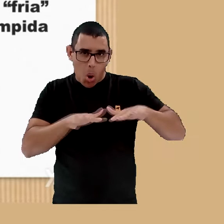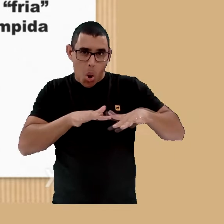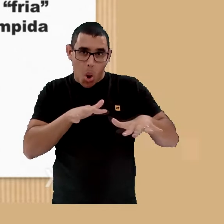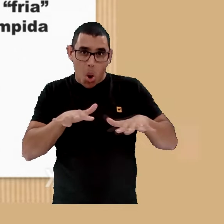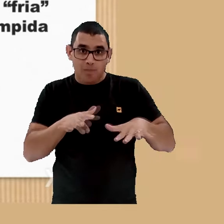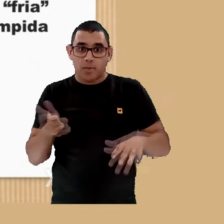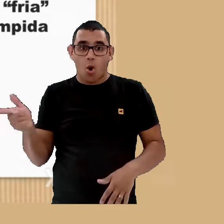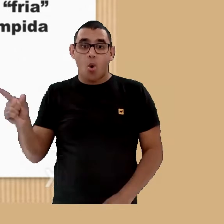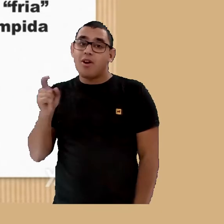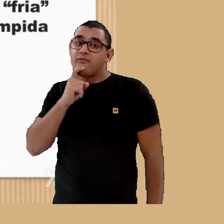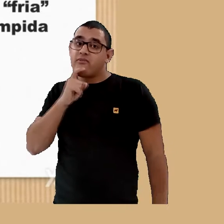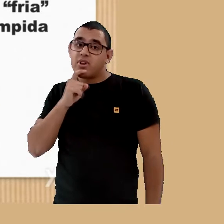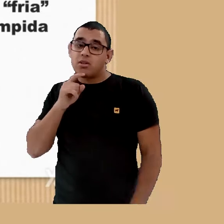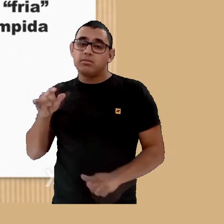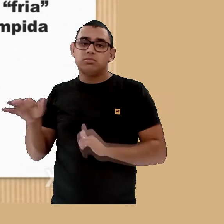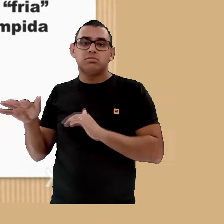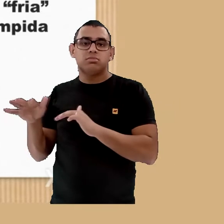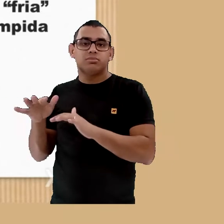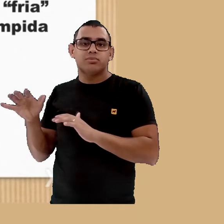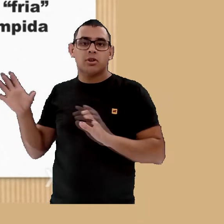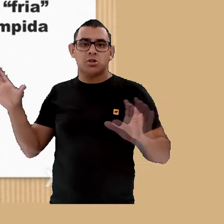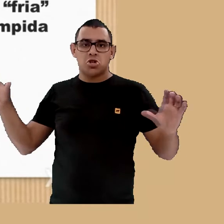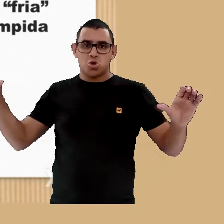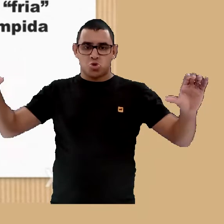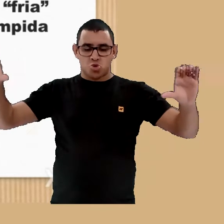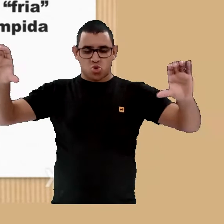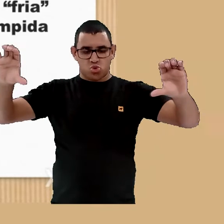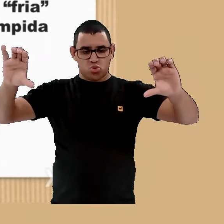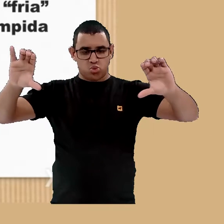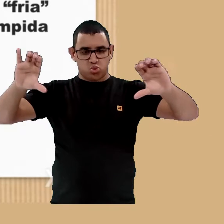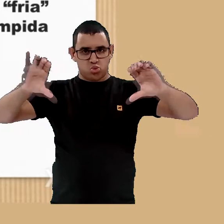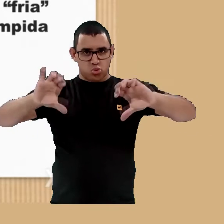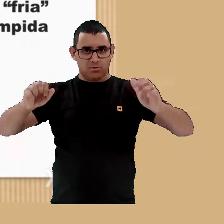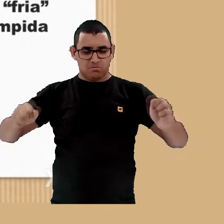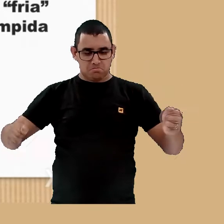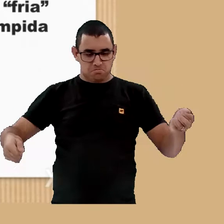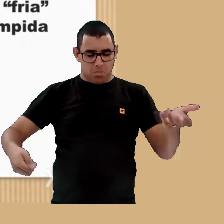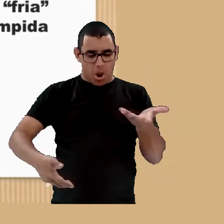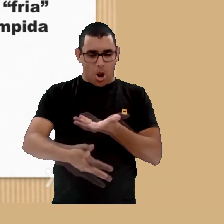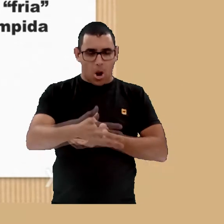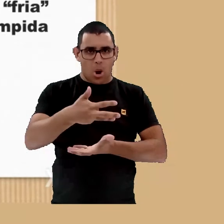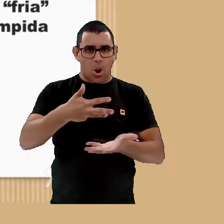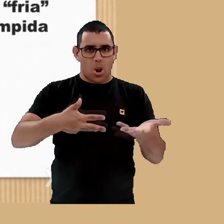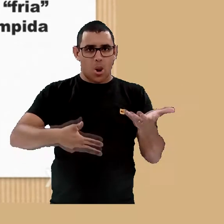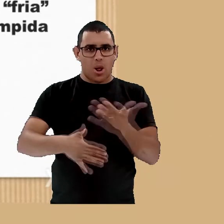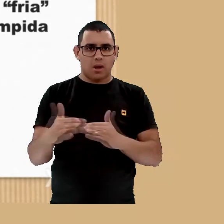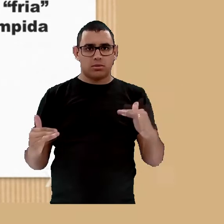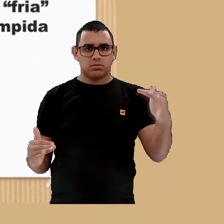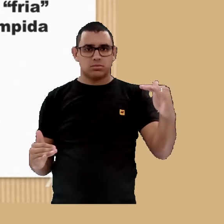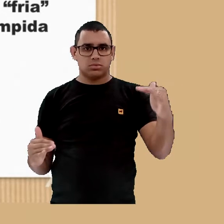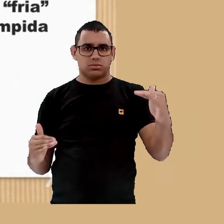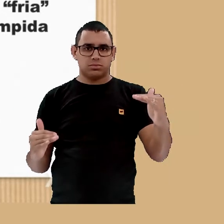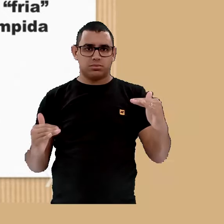água fria e vice-versa. Então, se vocês observarem, ocorre a troca de energia até que essas temperaturas